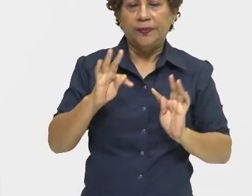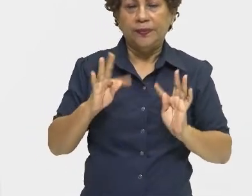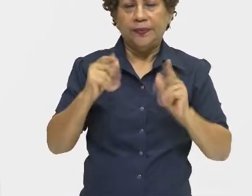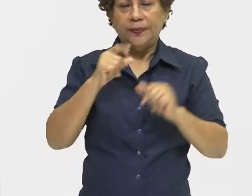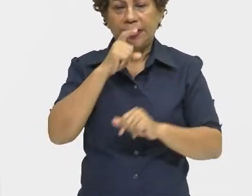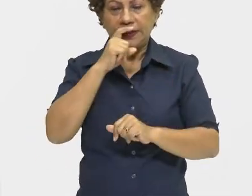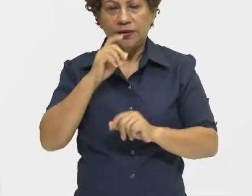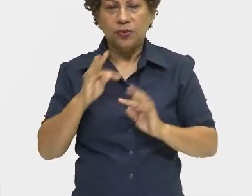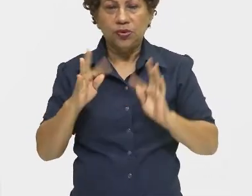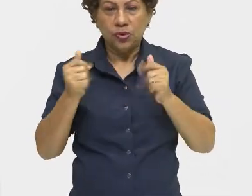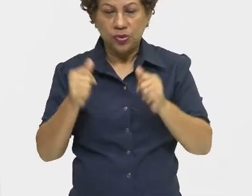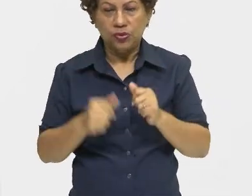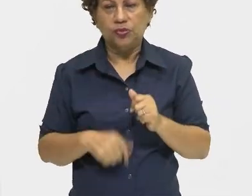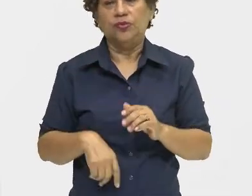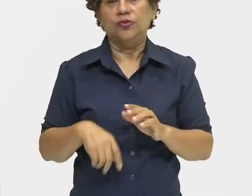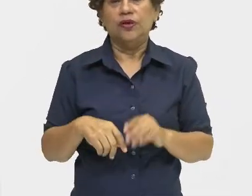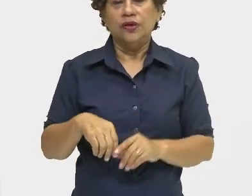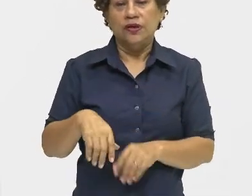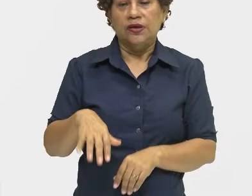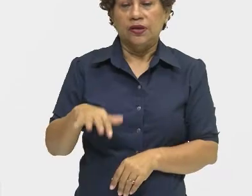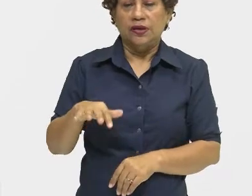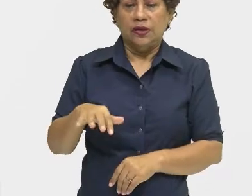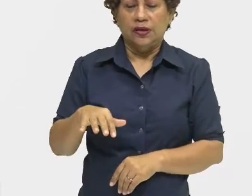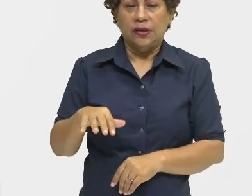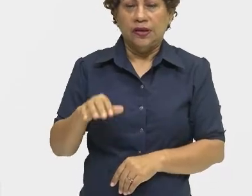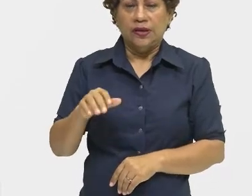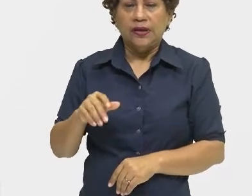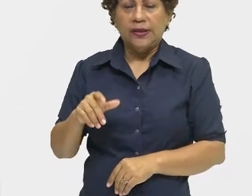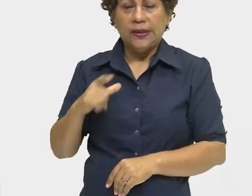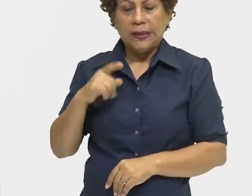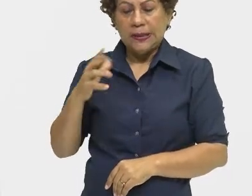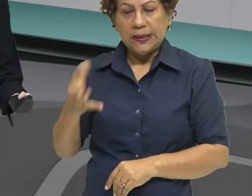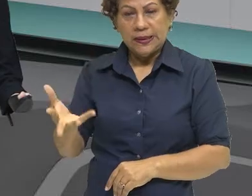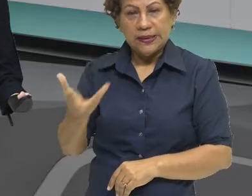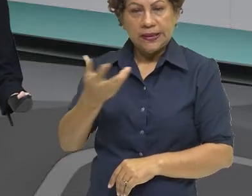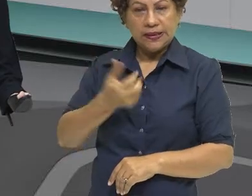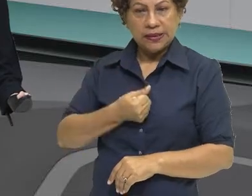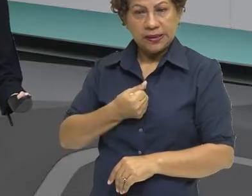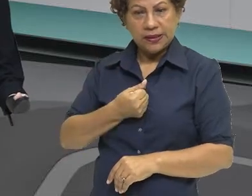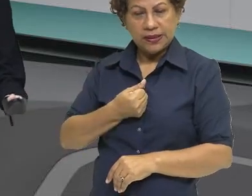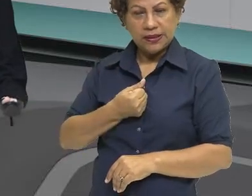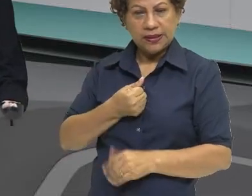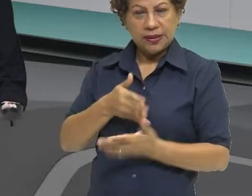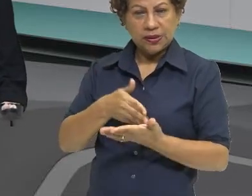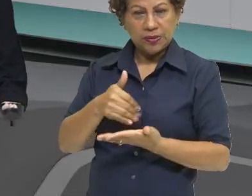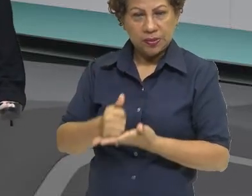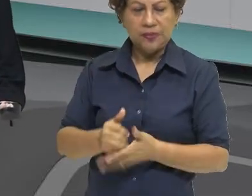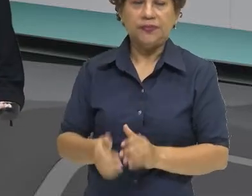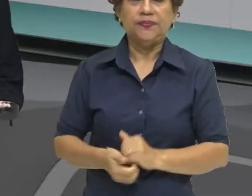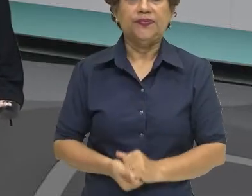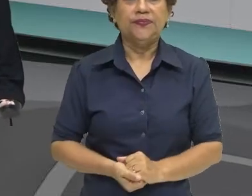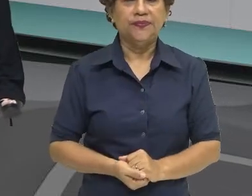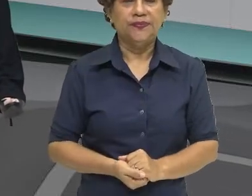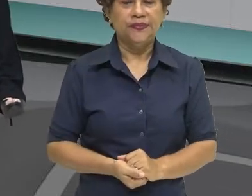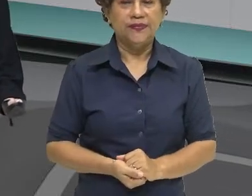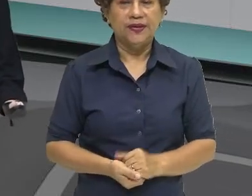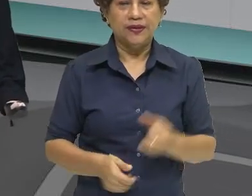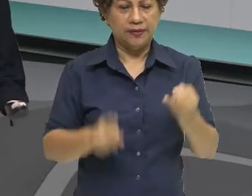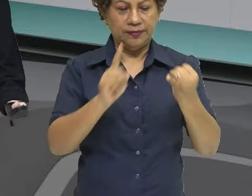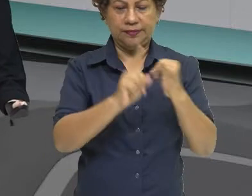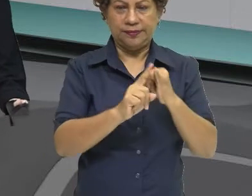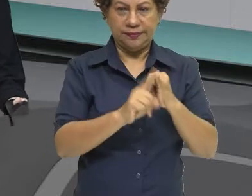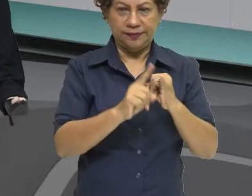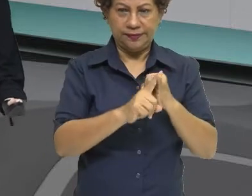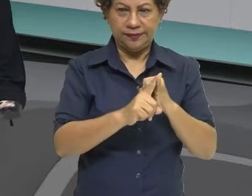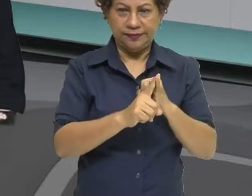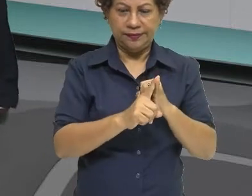mata-piolho. Gente, isso é um clássico para a gente aprender os dedos. Vamos lá. Dedo mindinho,